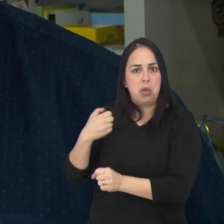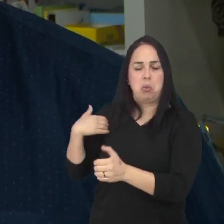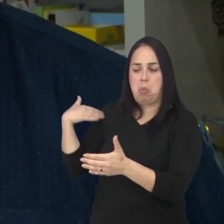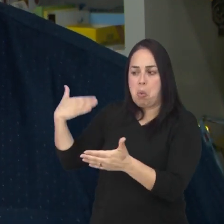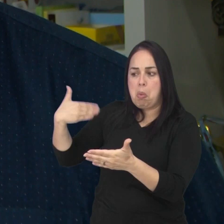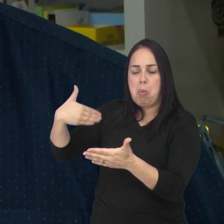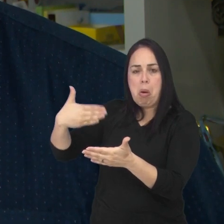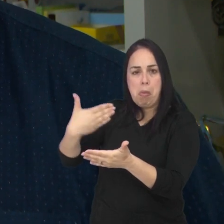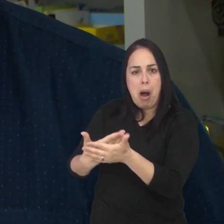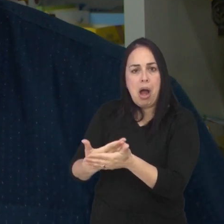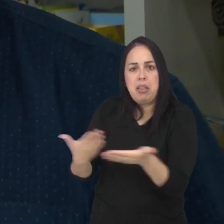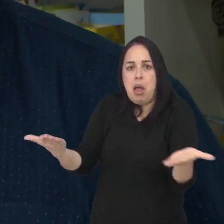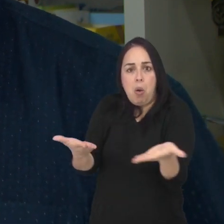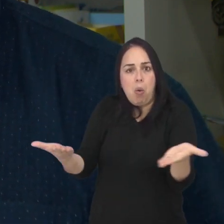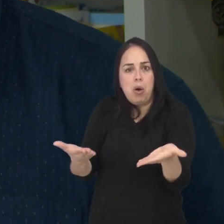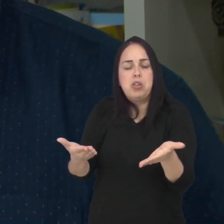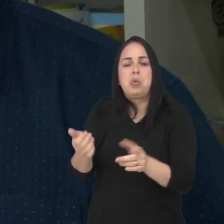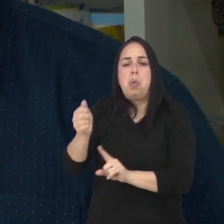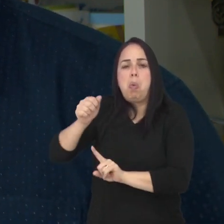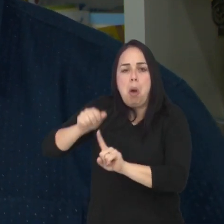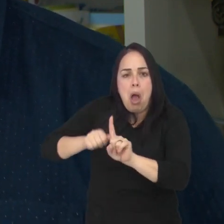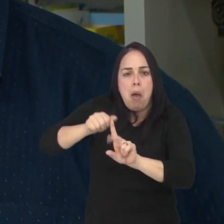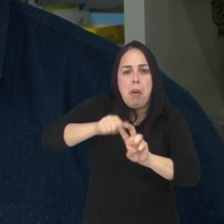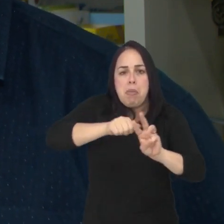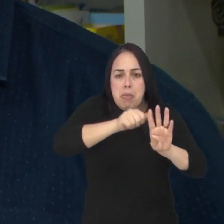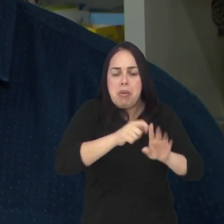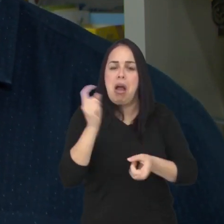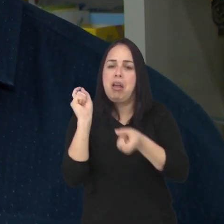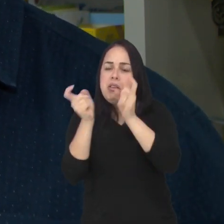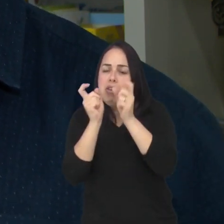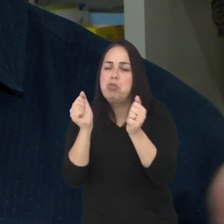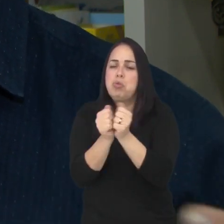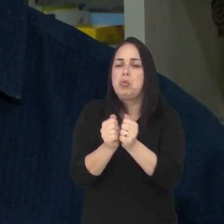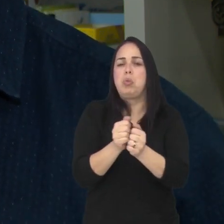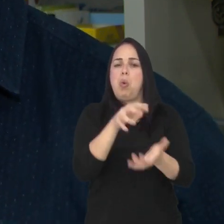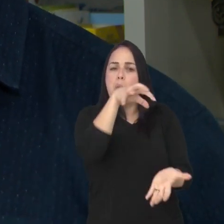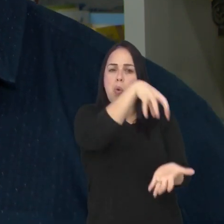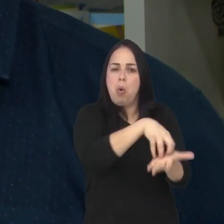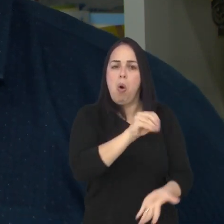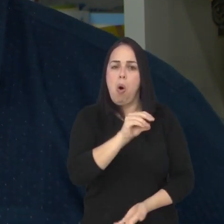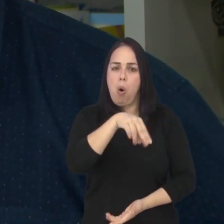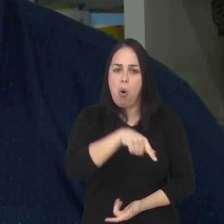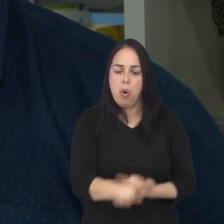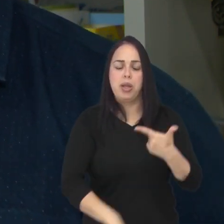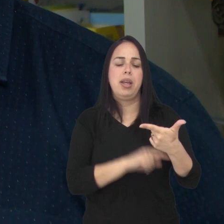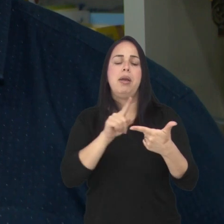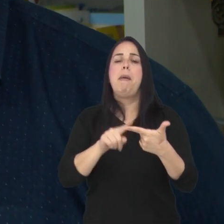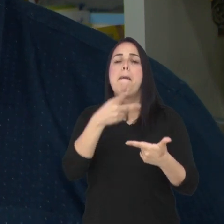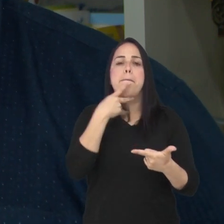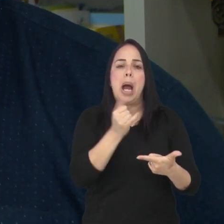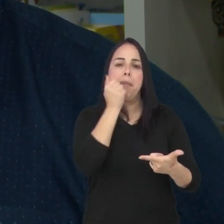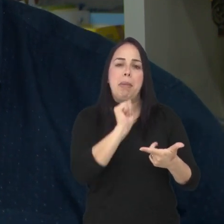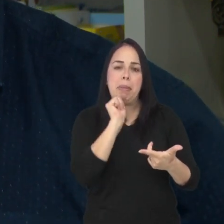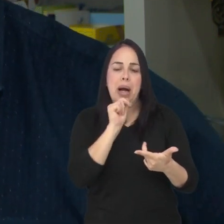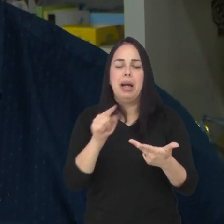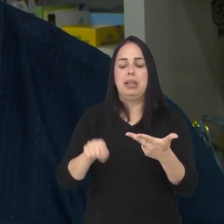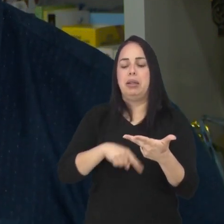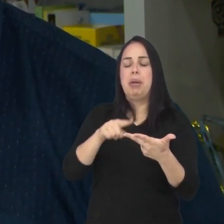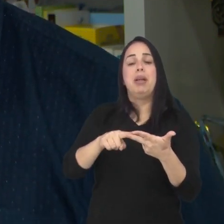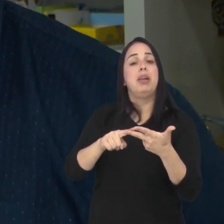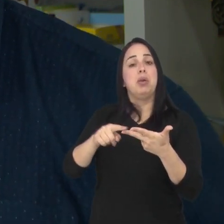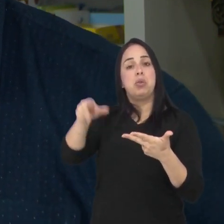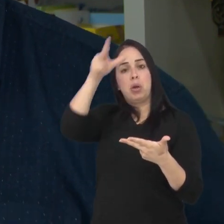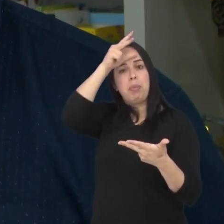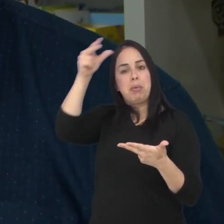aí em reuniões mensais com pais, familiares, entidades, né, os vereadores, o poder público, tanto aqui o municipal como o